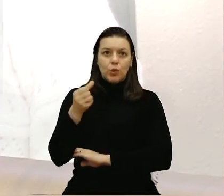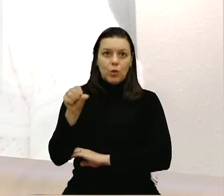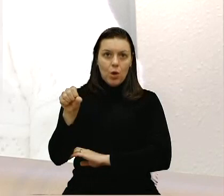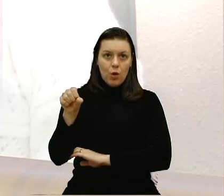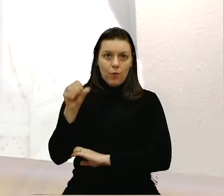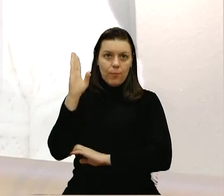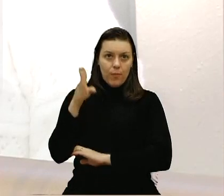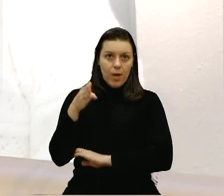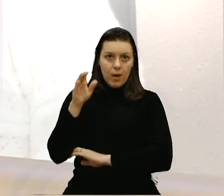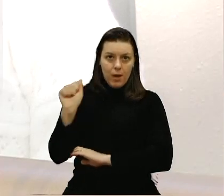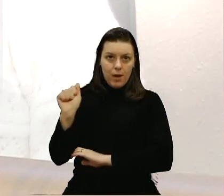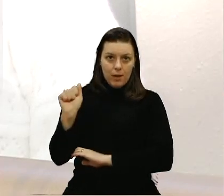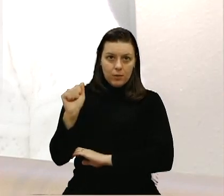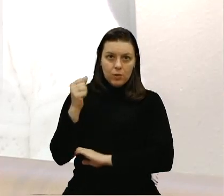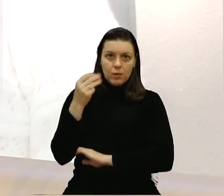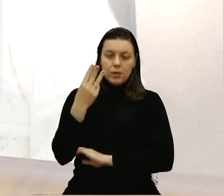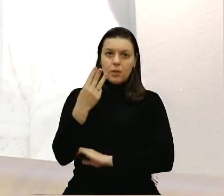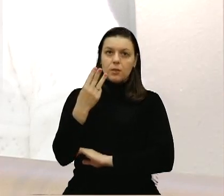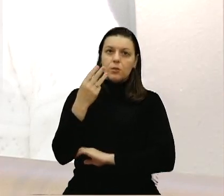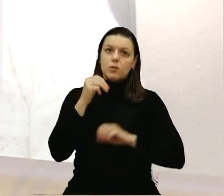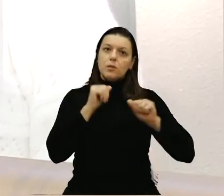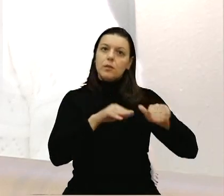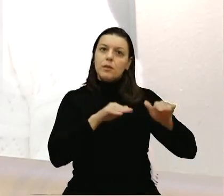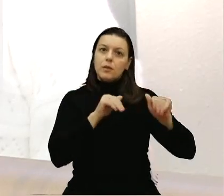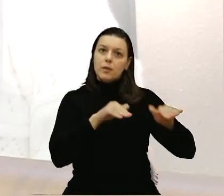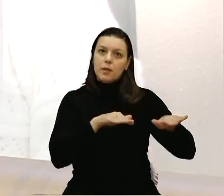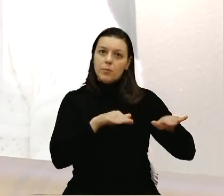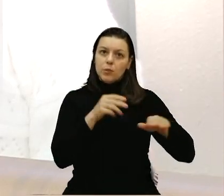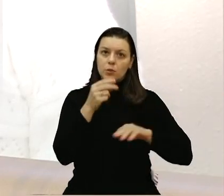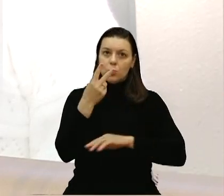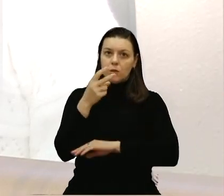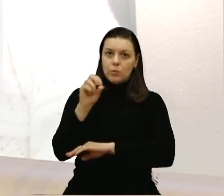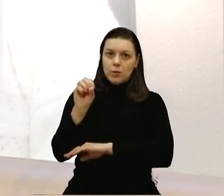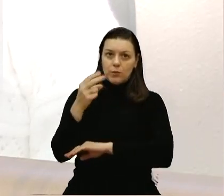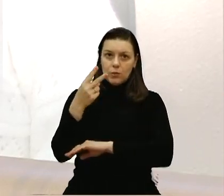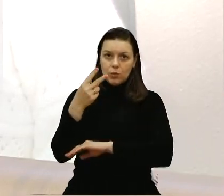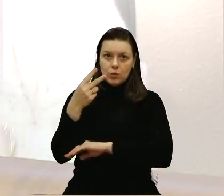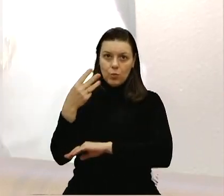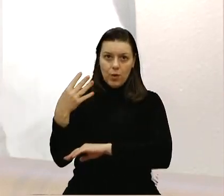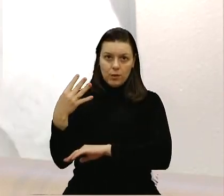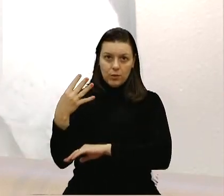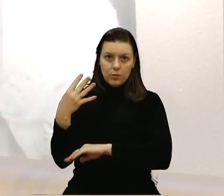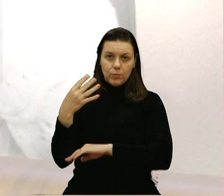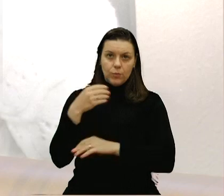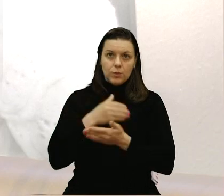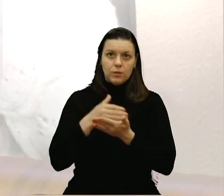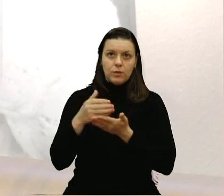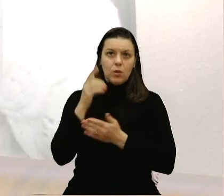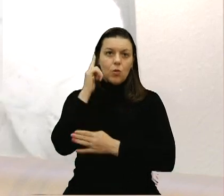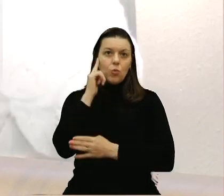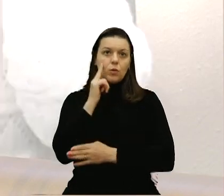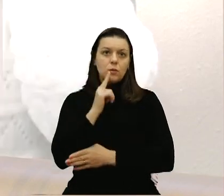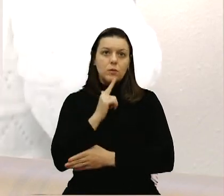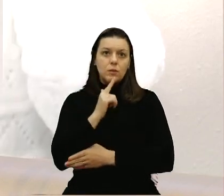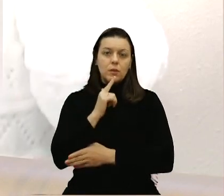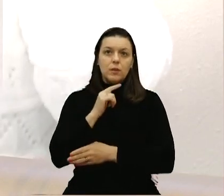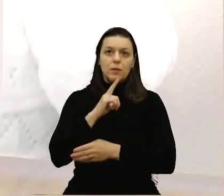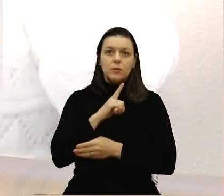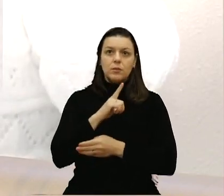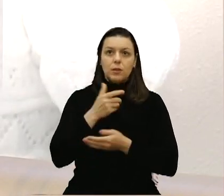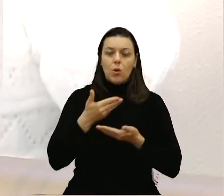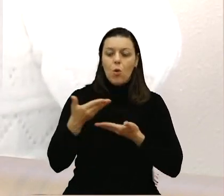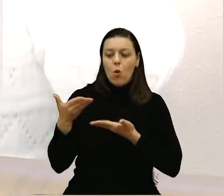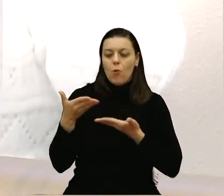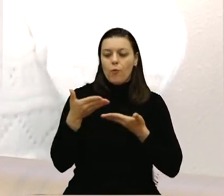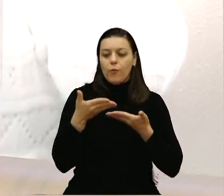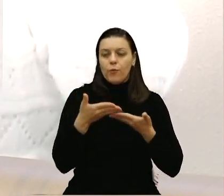489/A, de 3 de setembro de 2024, por iniciativa do vereador Lucas Carenhato, a quem convido